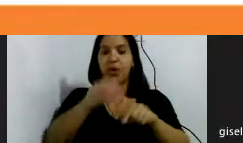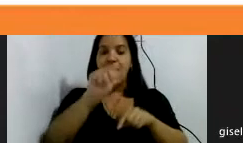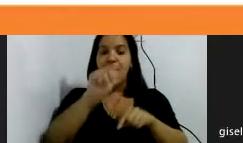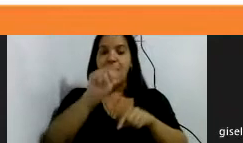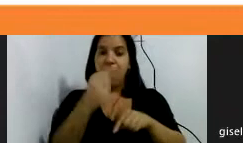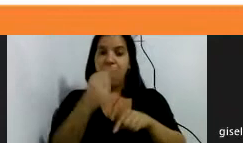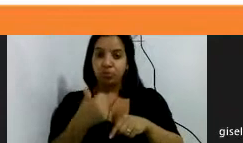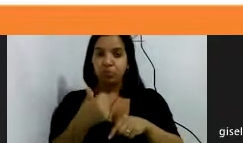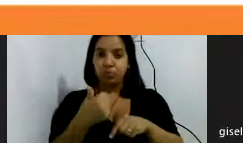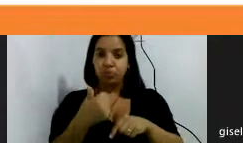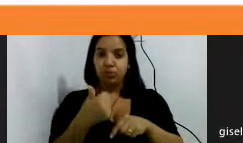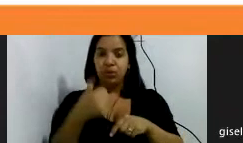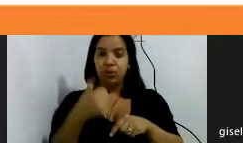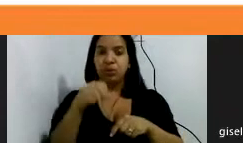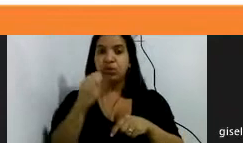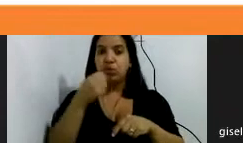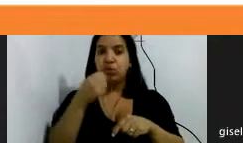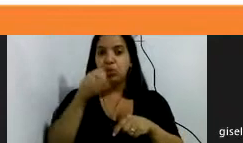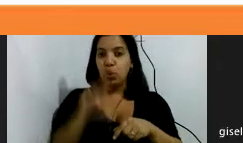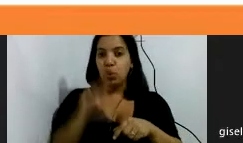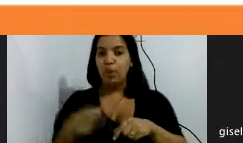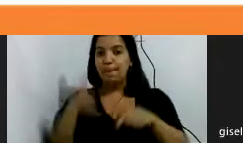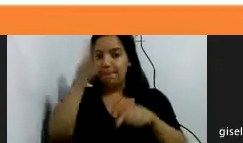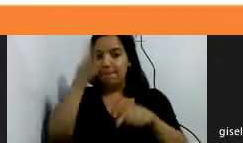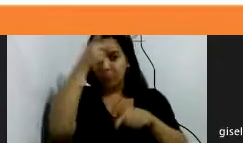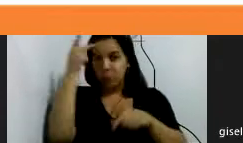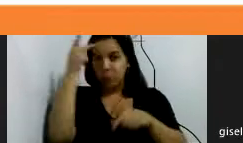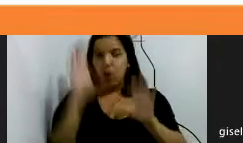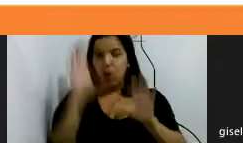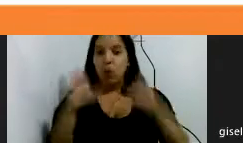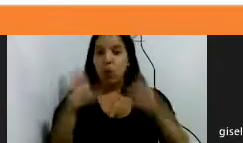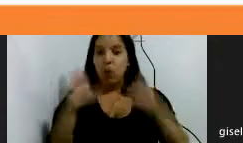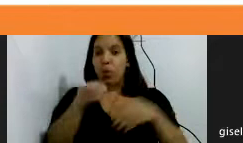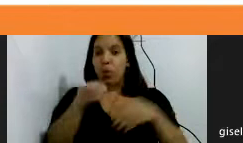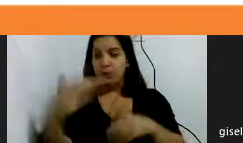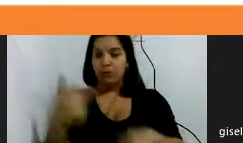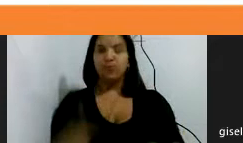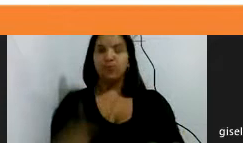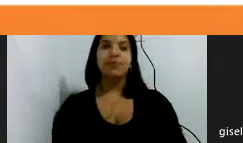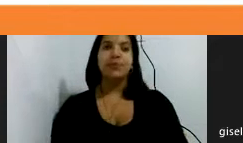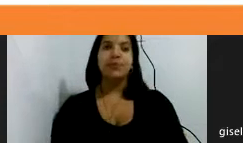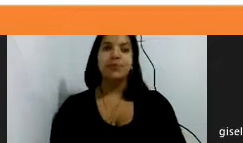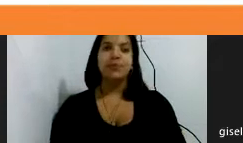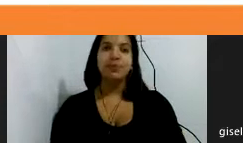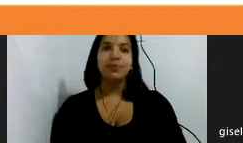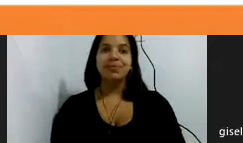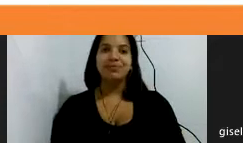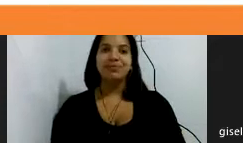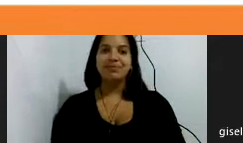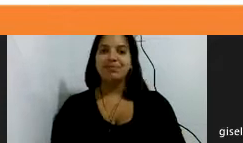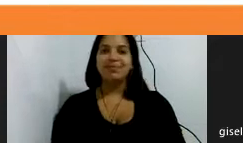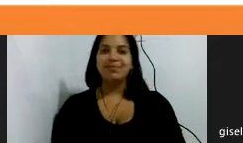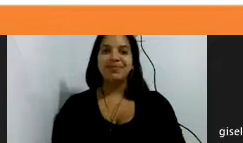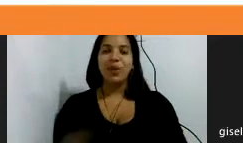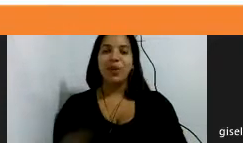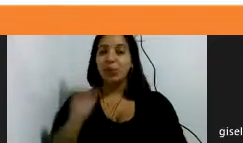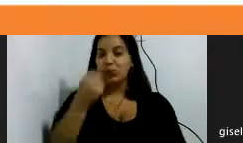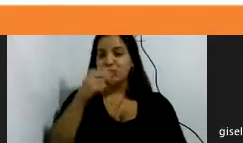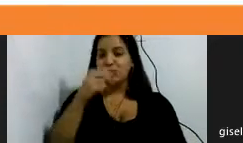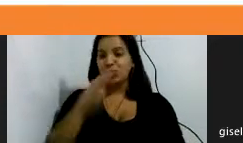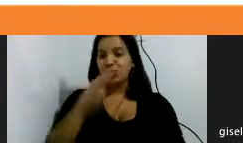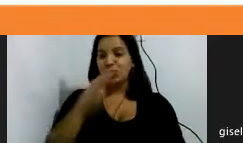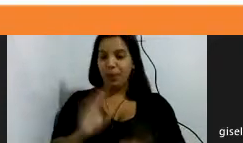anticorpo anti-A1 está no soro de todo indivíduo do grupo A2. Então, claro, esses subgrupos a